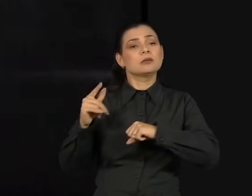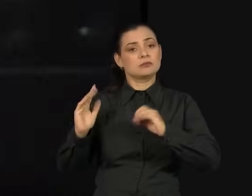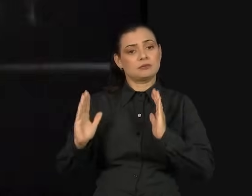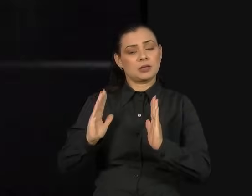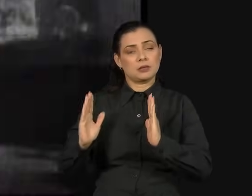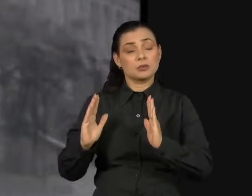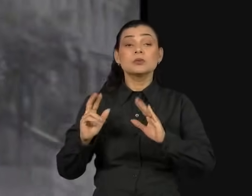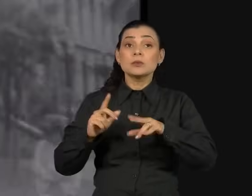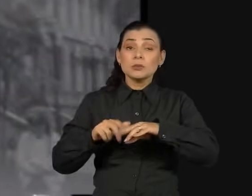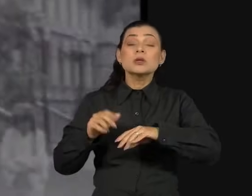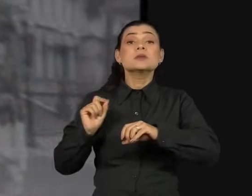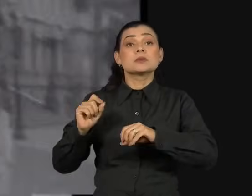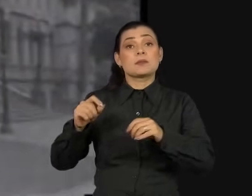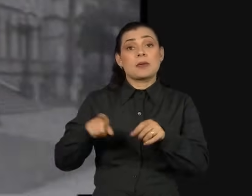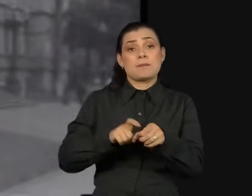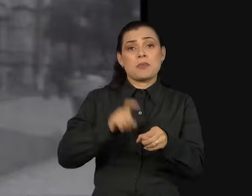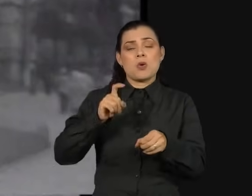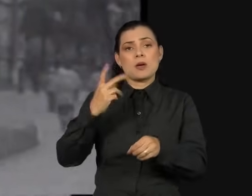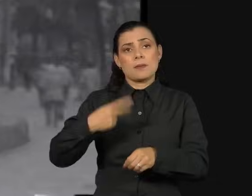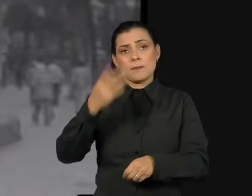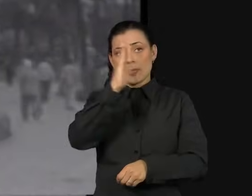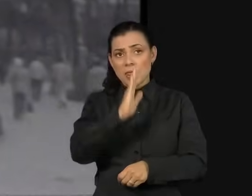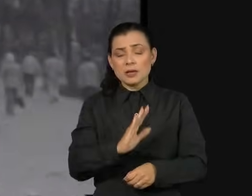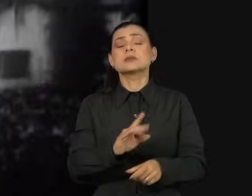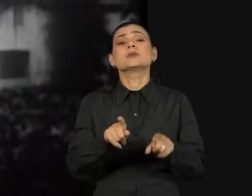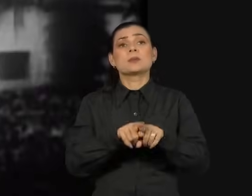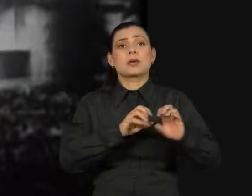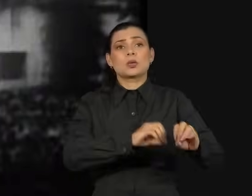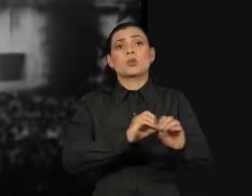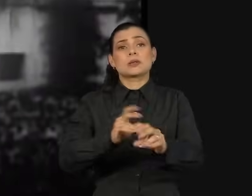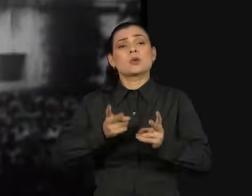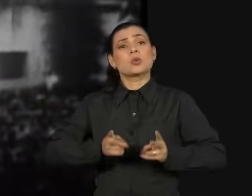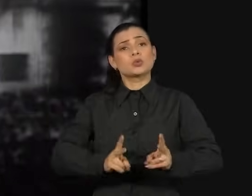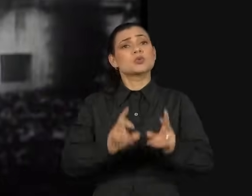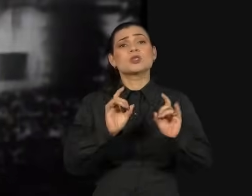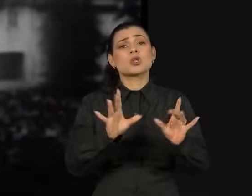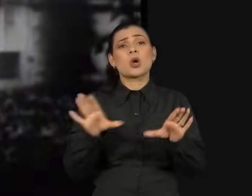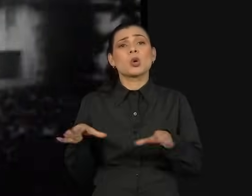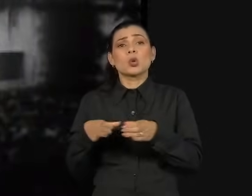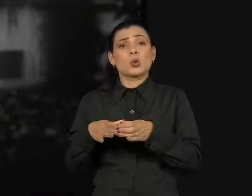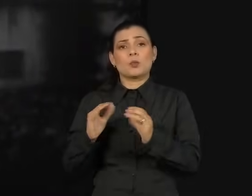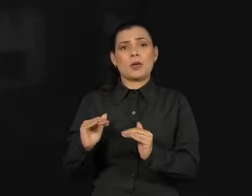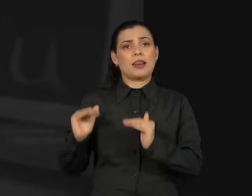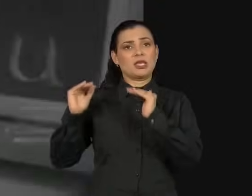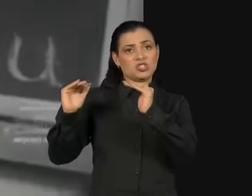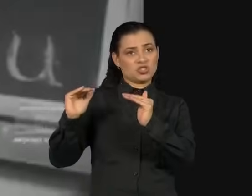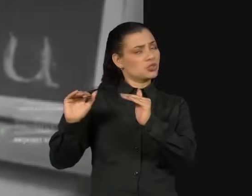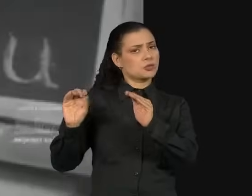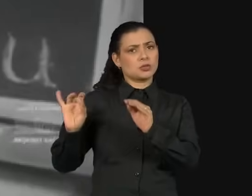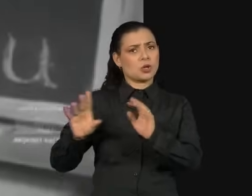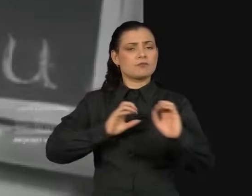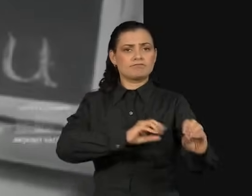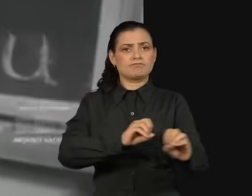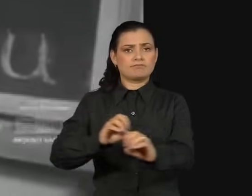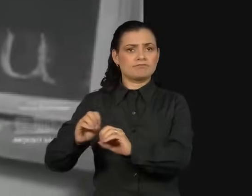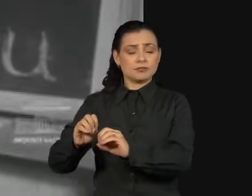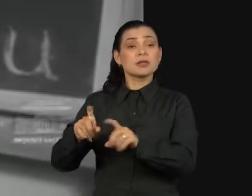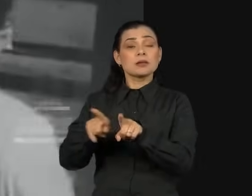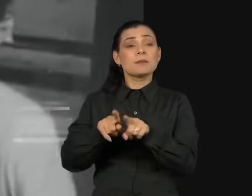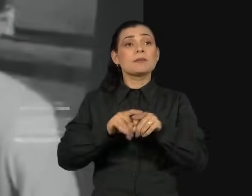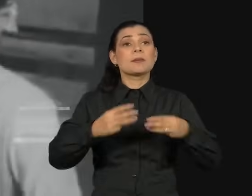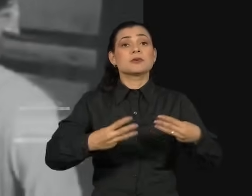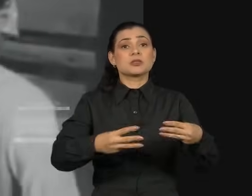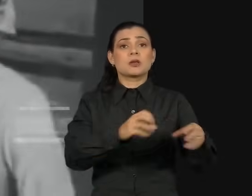Após a independência do Brasil, a rede de ensino ainda atendia apenas uma pequena parcela da população, e o Ministério